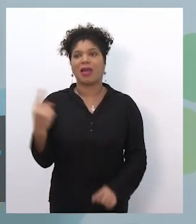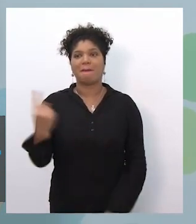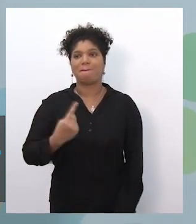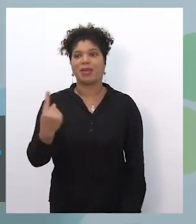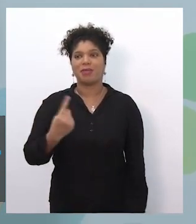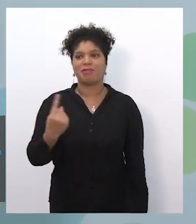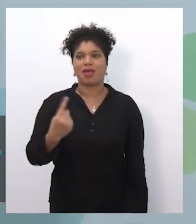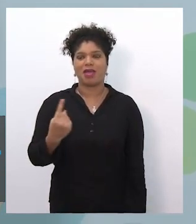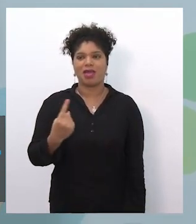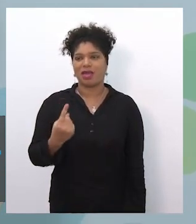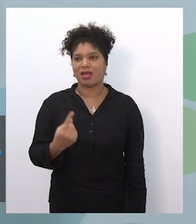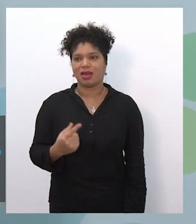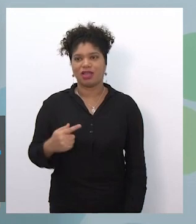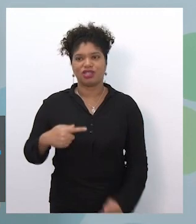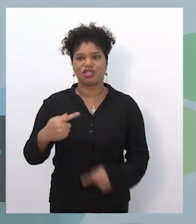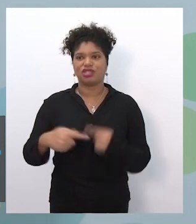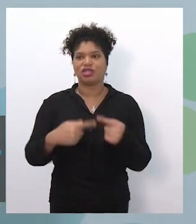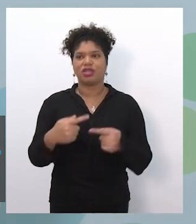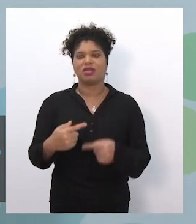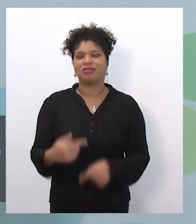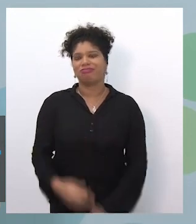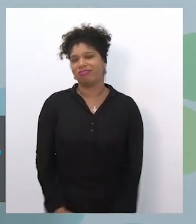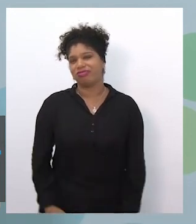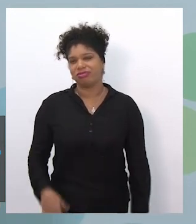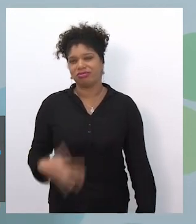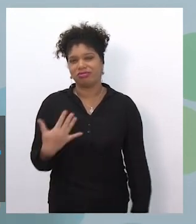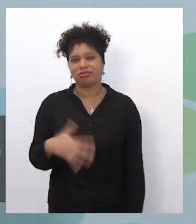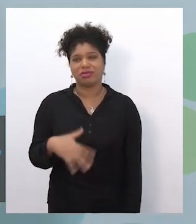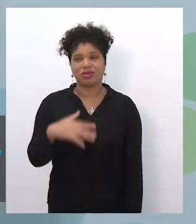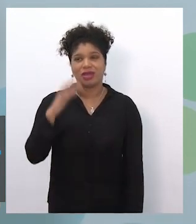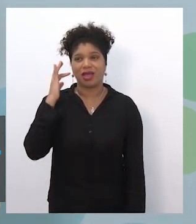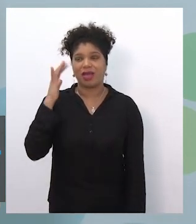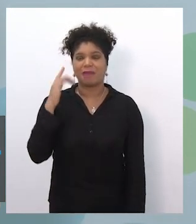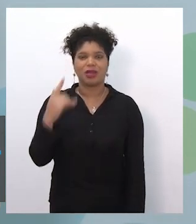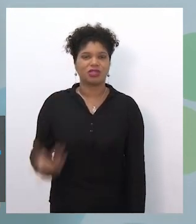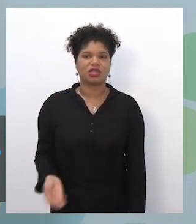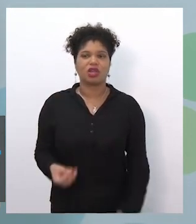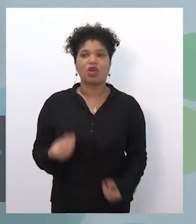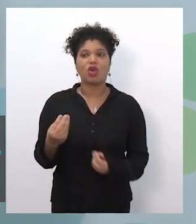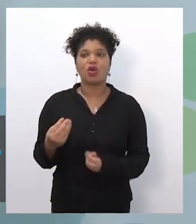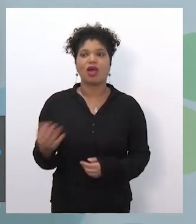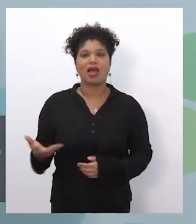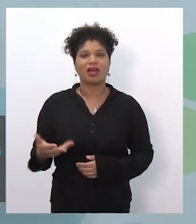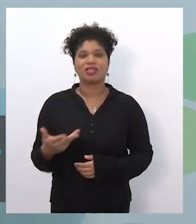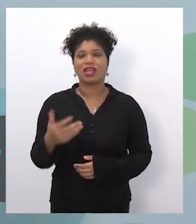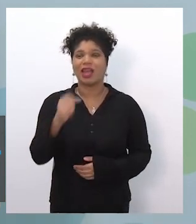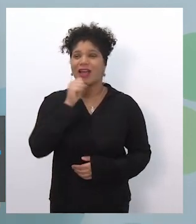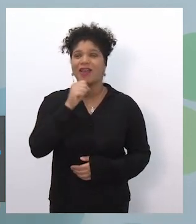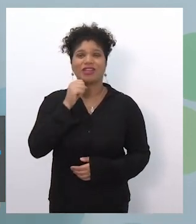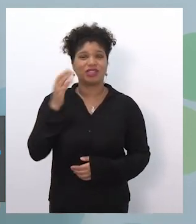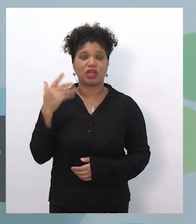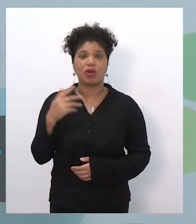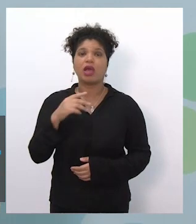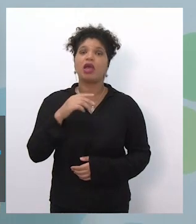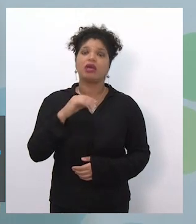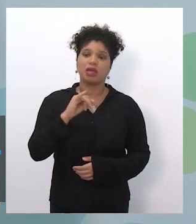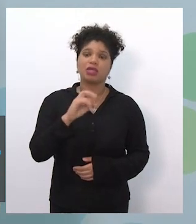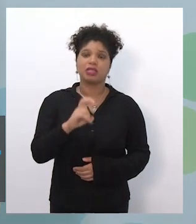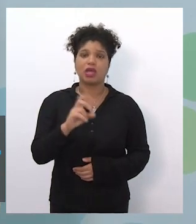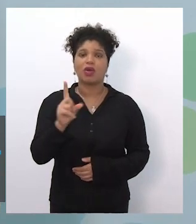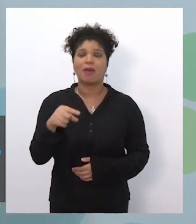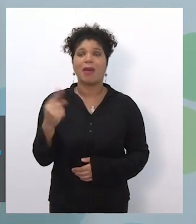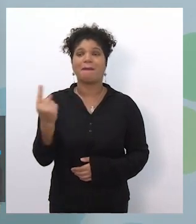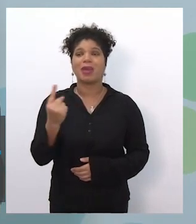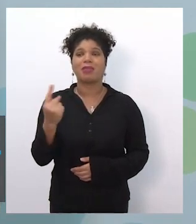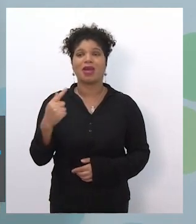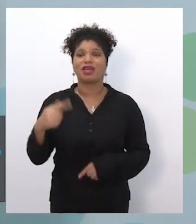geração. Então, imagina vocês, é um processador muito antigo. É um i5? É, mas é de primeira geração.